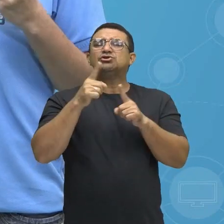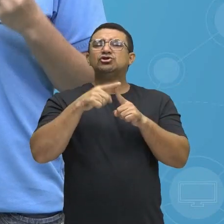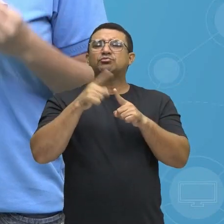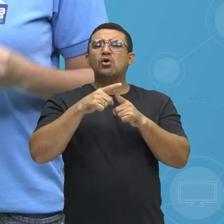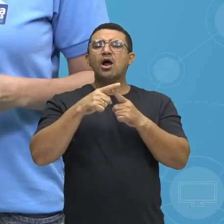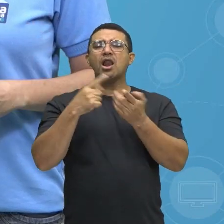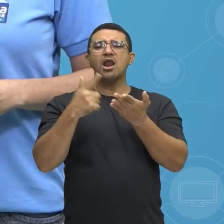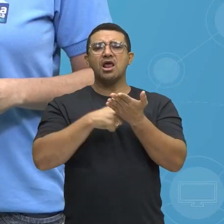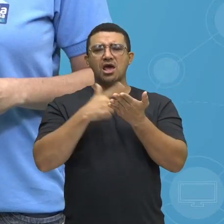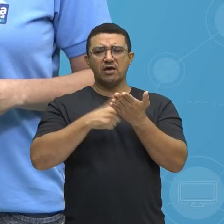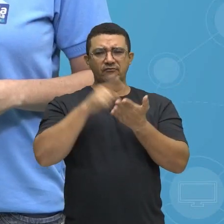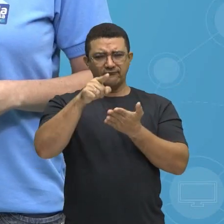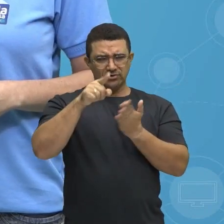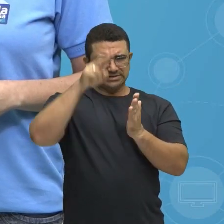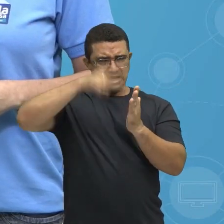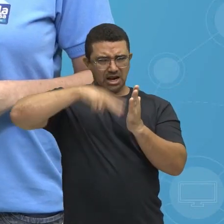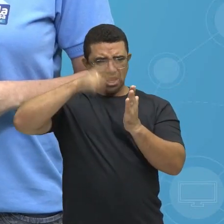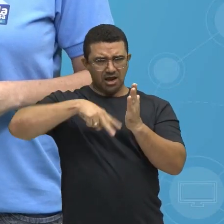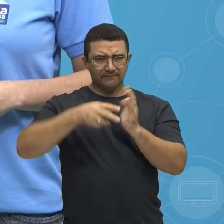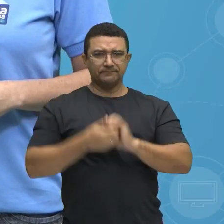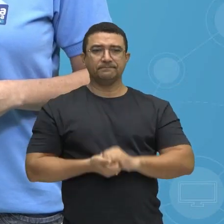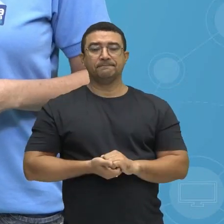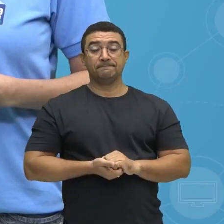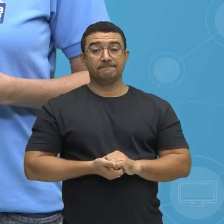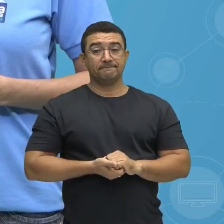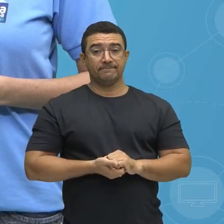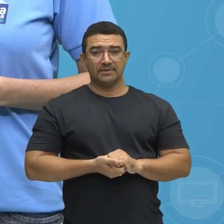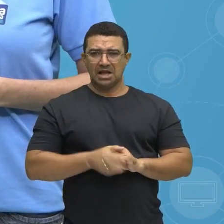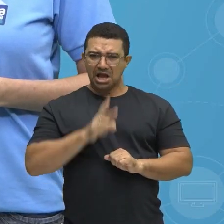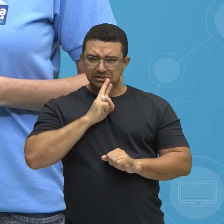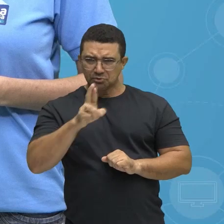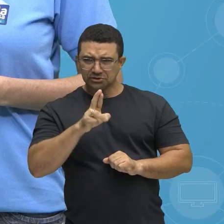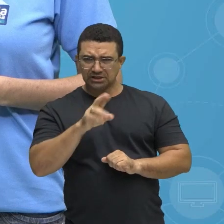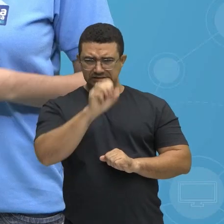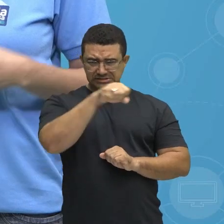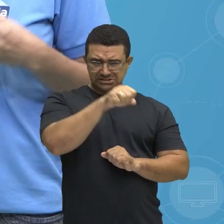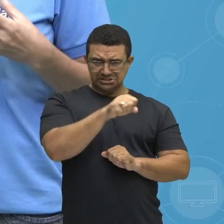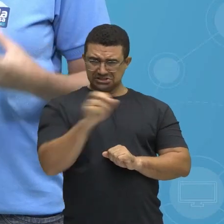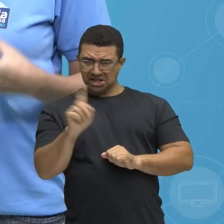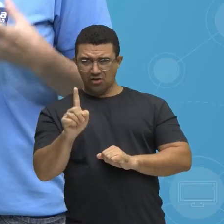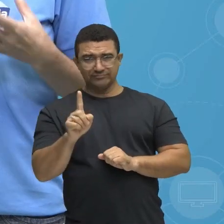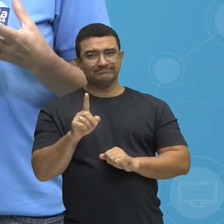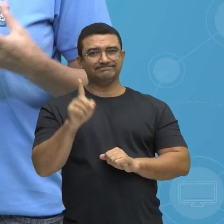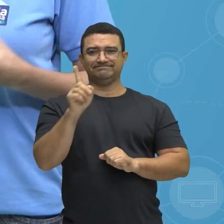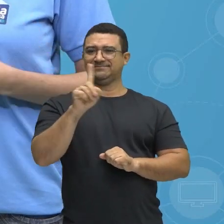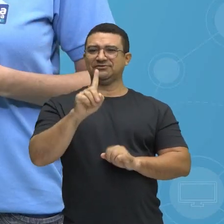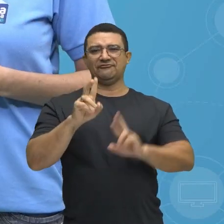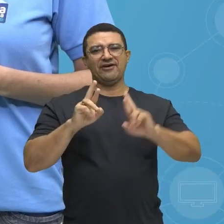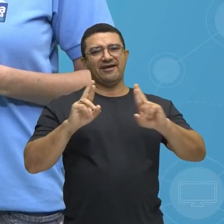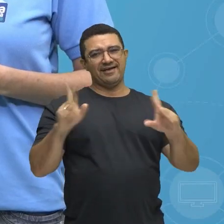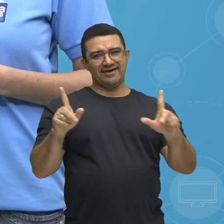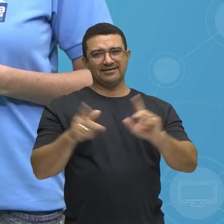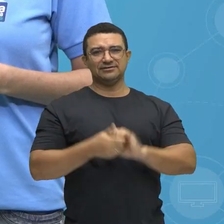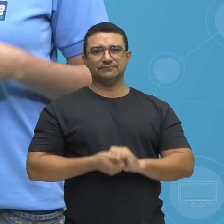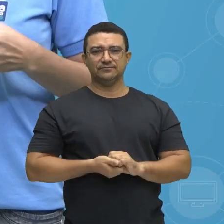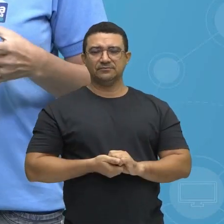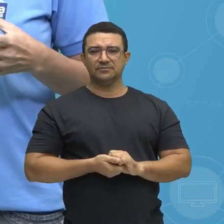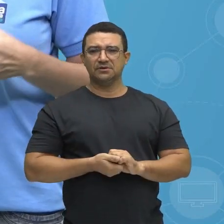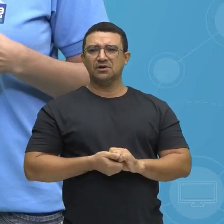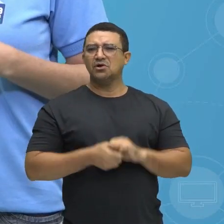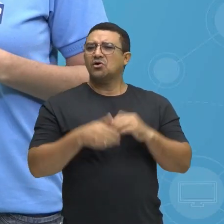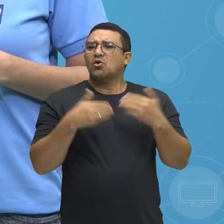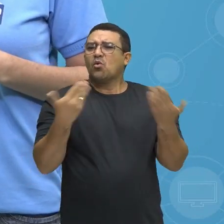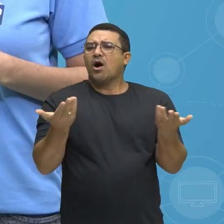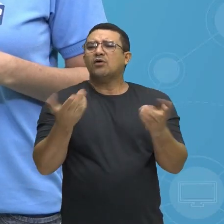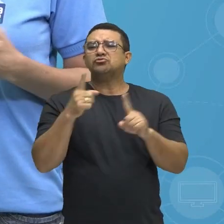vai responder informando exatamente o que a pessoa perguntou para você. Qual é o tipo de livro que você lê?